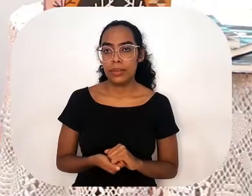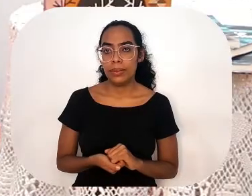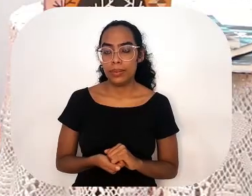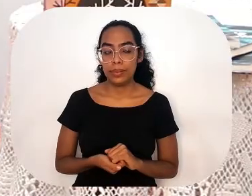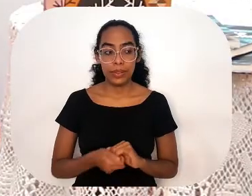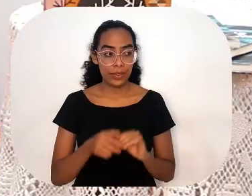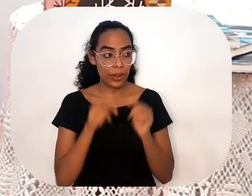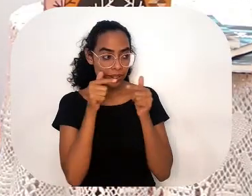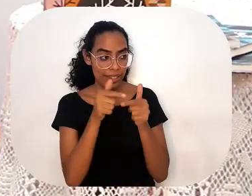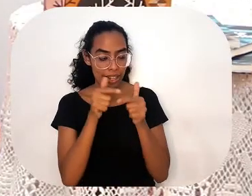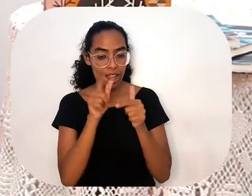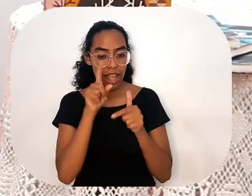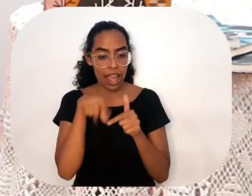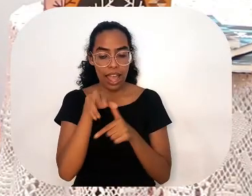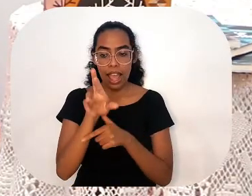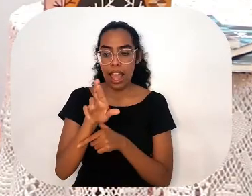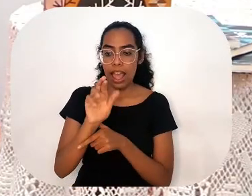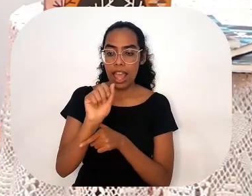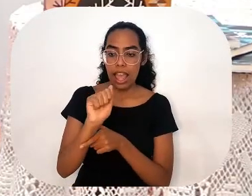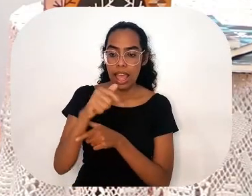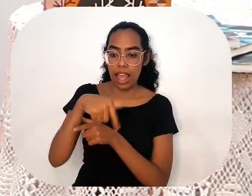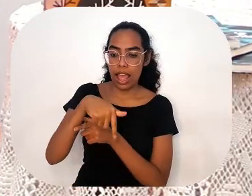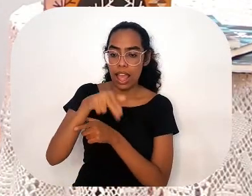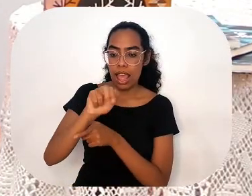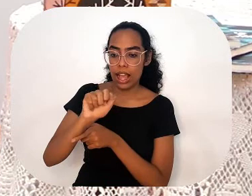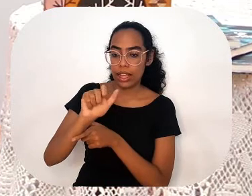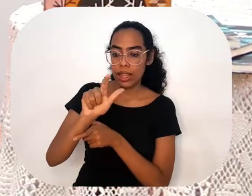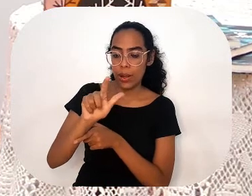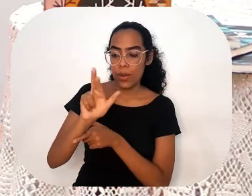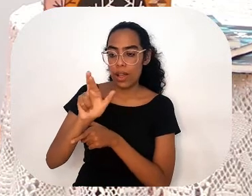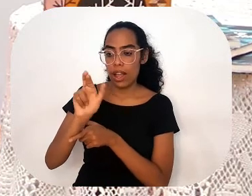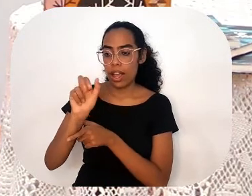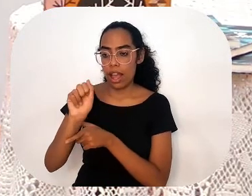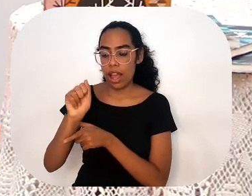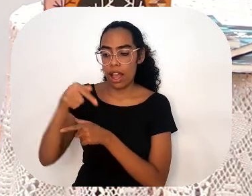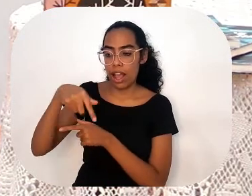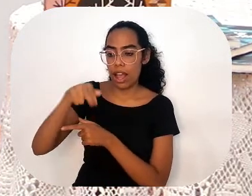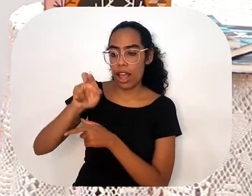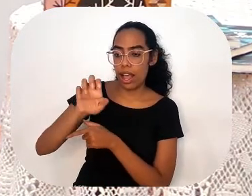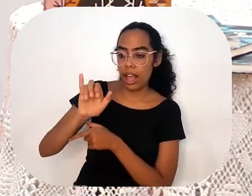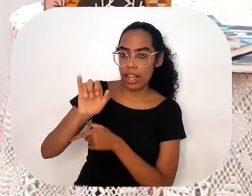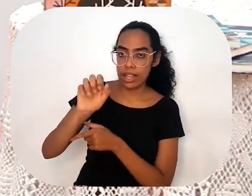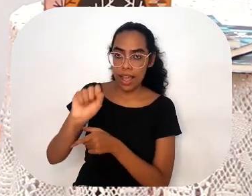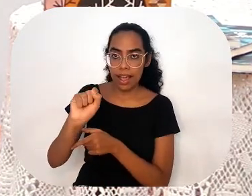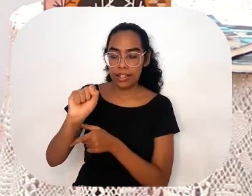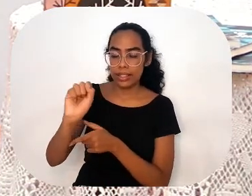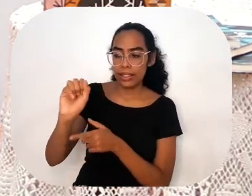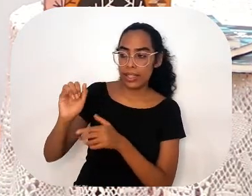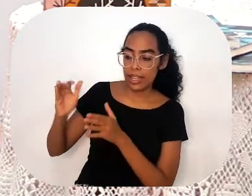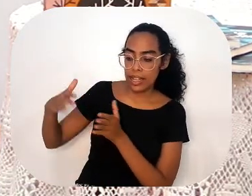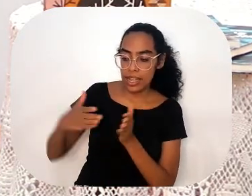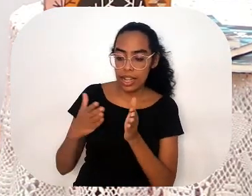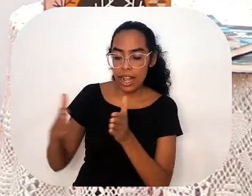inclusive o título o seu título completo né Raquel Raquel travessia entre saberes eu acho que é importante esse